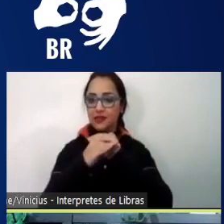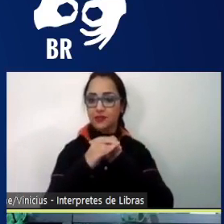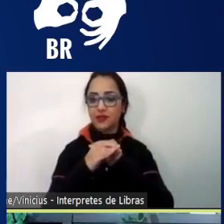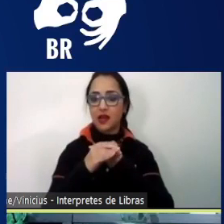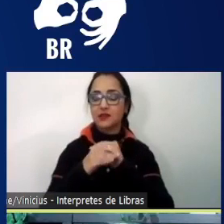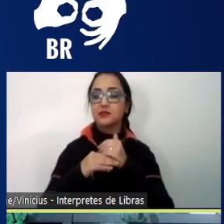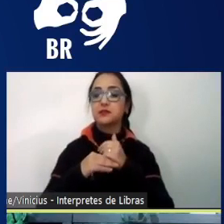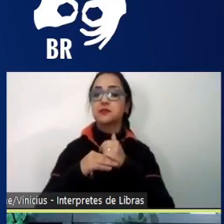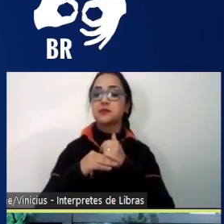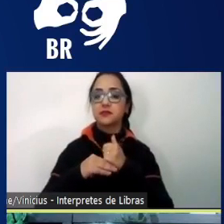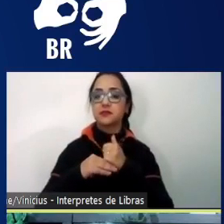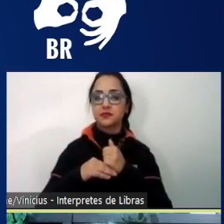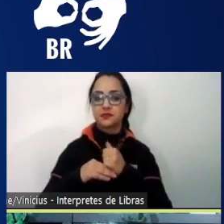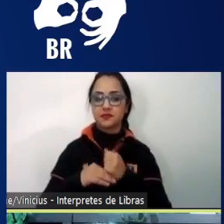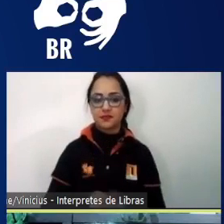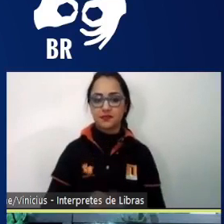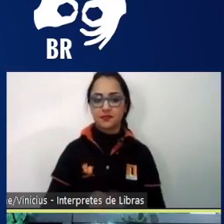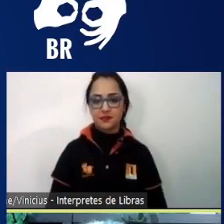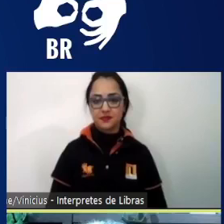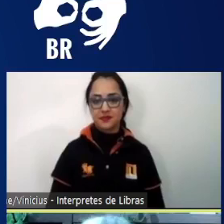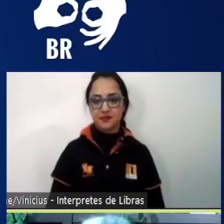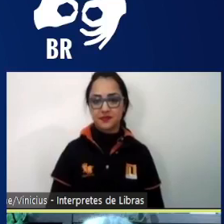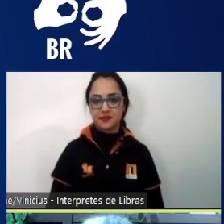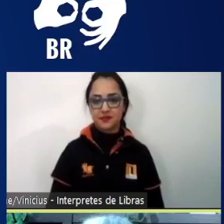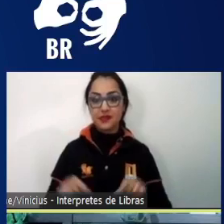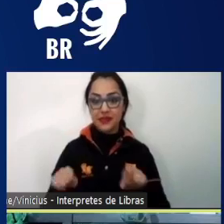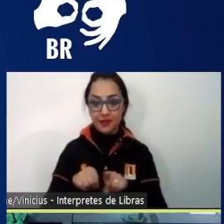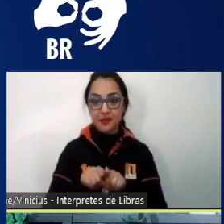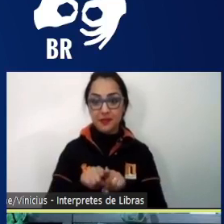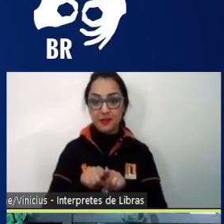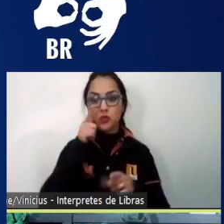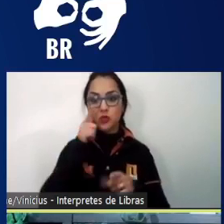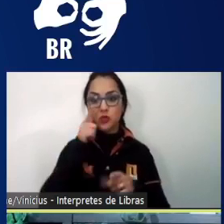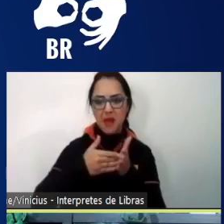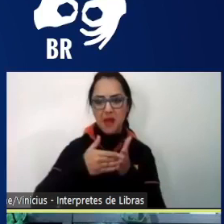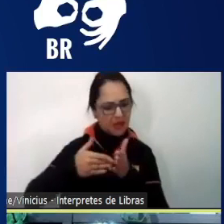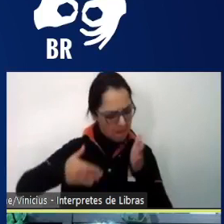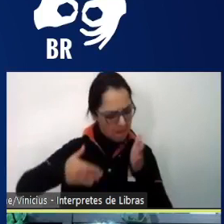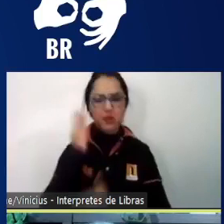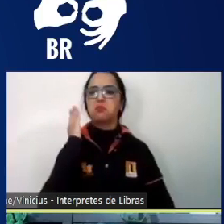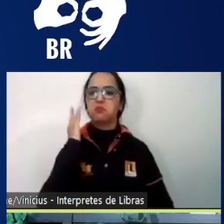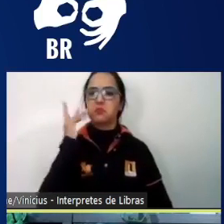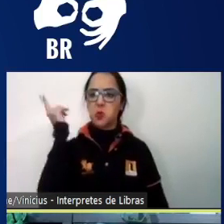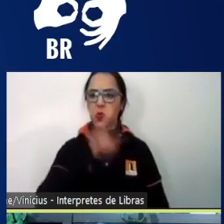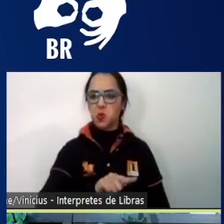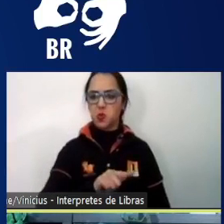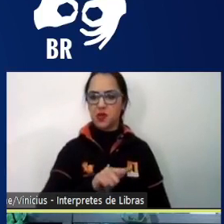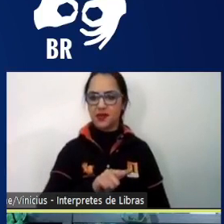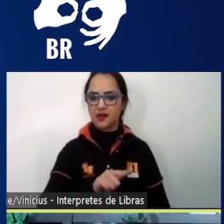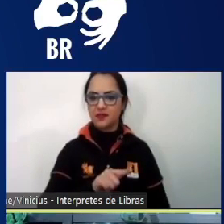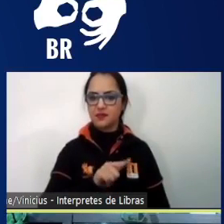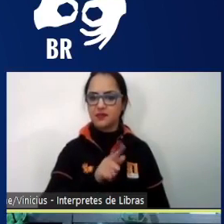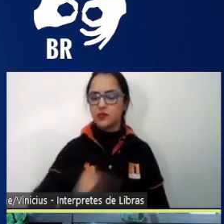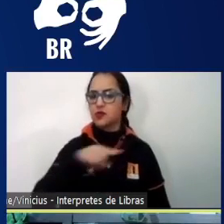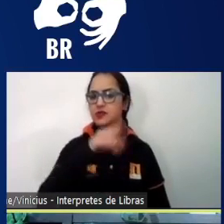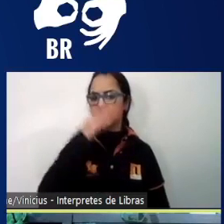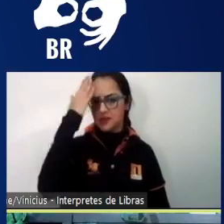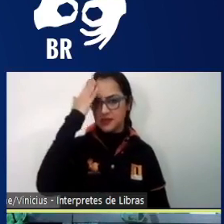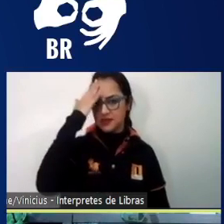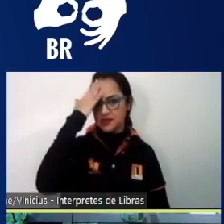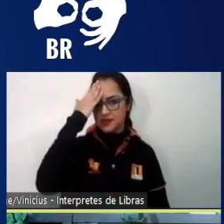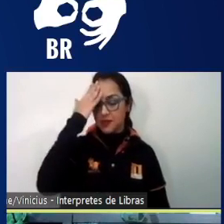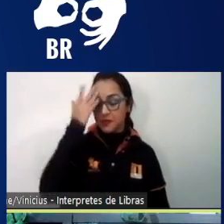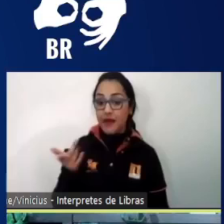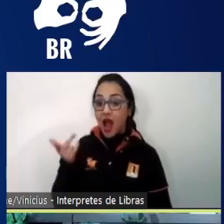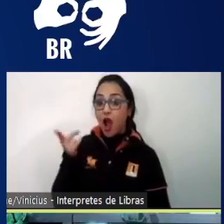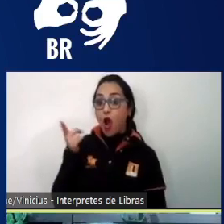como também a questão da superação das barreiras de todas as formas, não pode ser